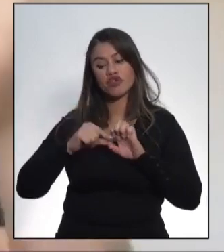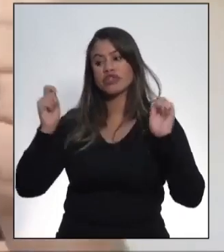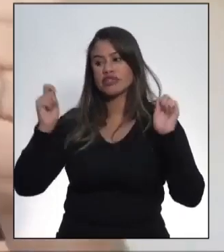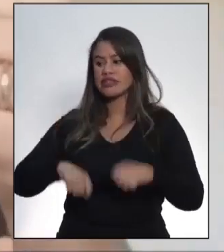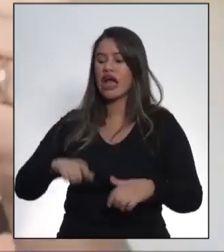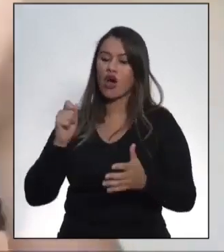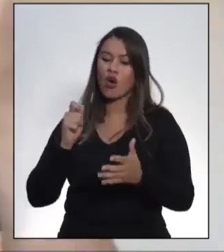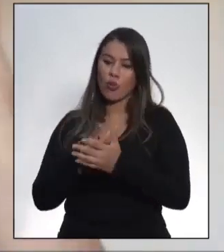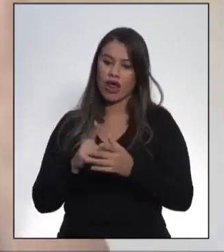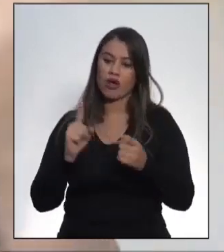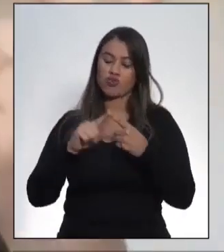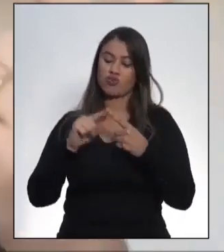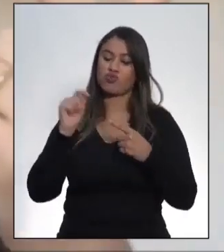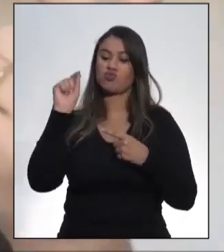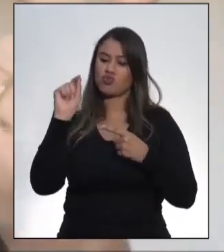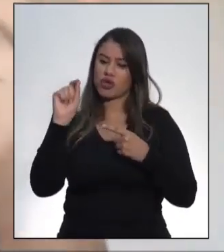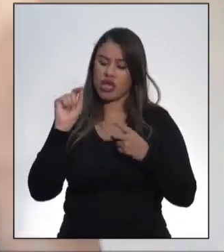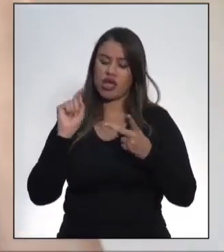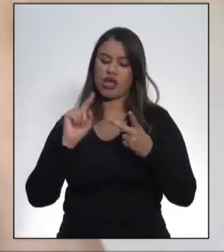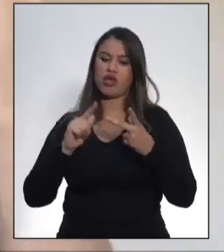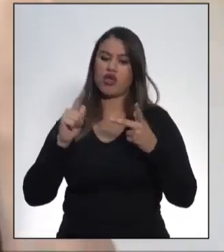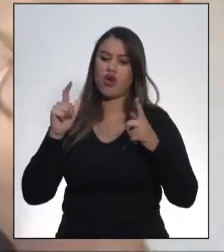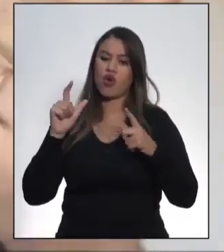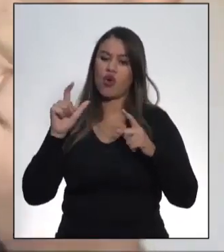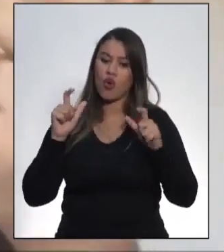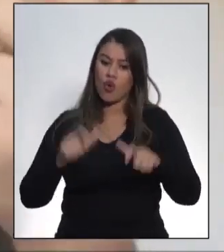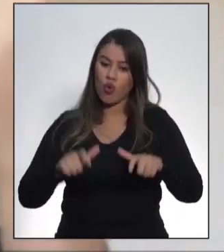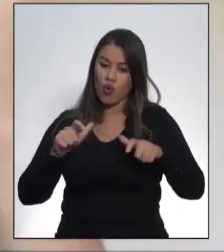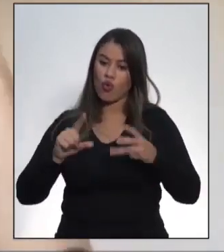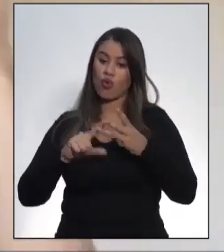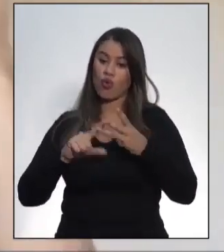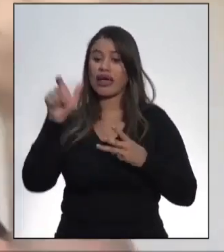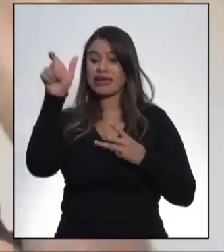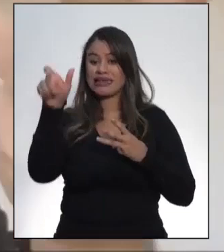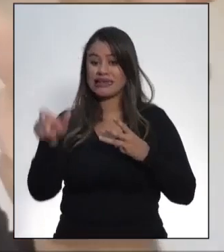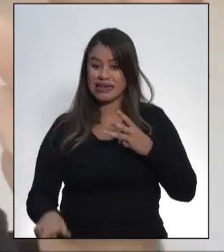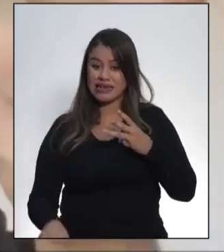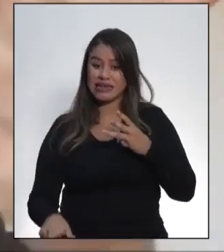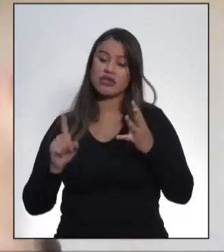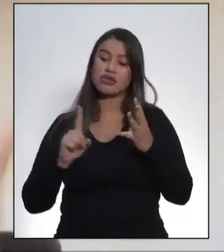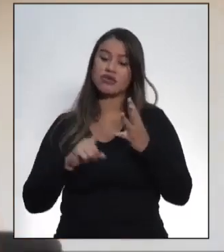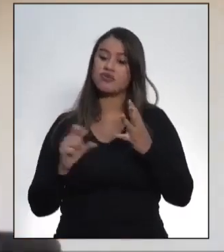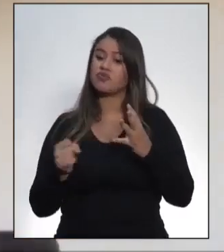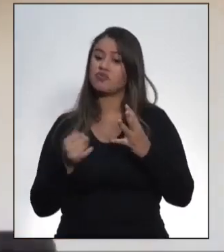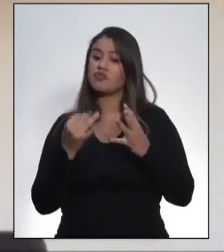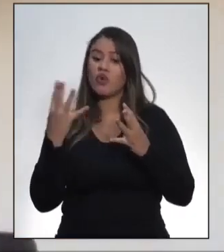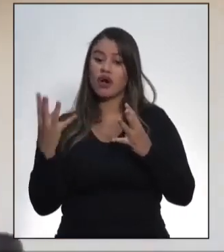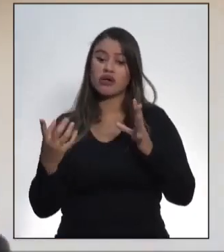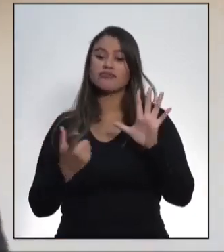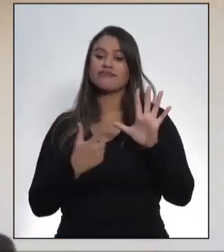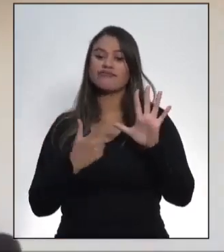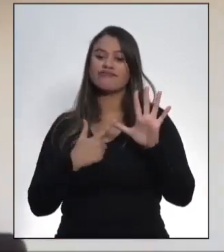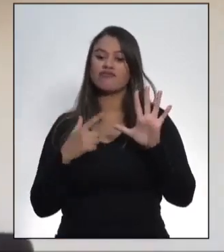Tem o quê, tem o onde, tem o quem, tem o por quanto e tem o como. Como você vai